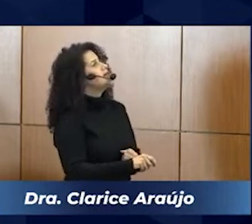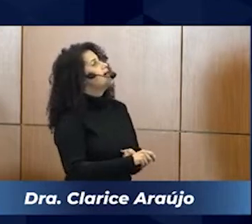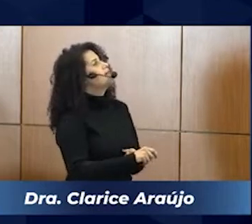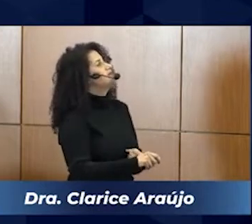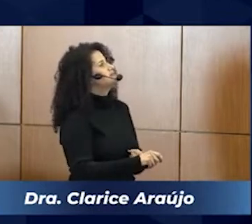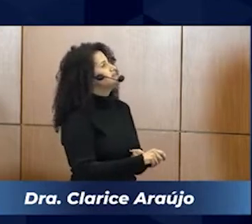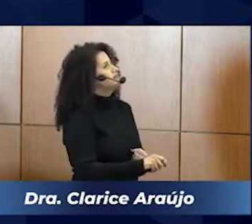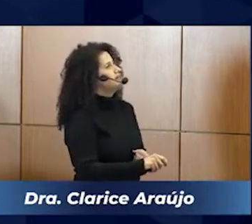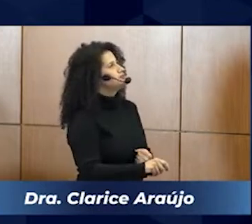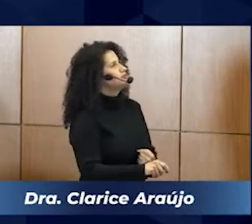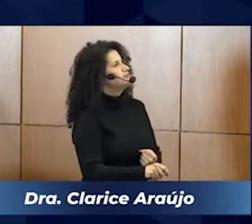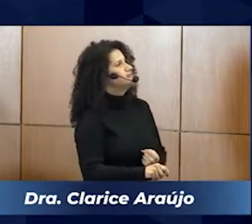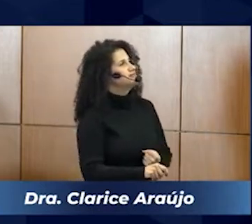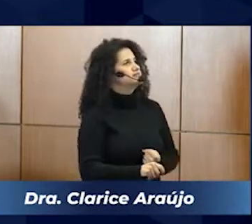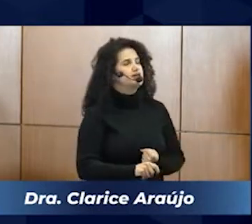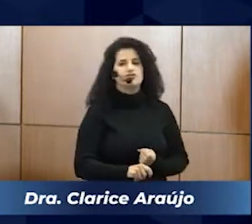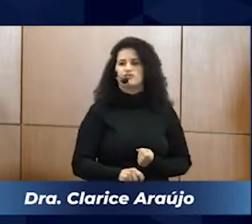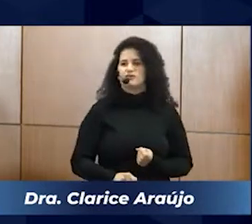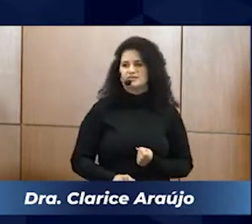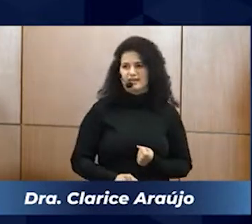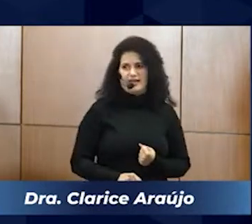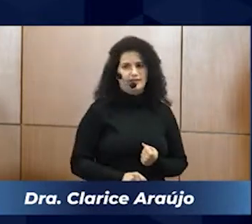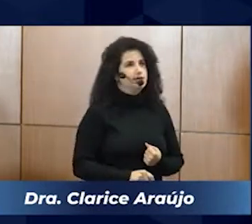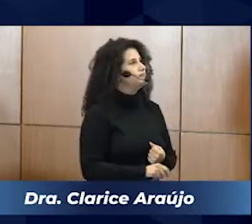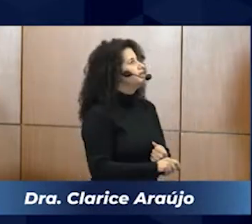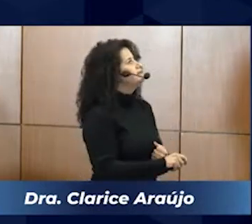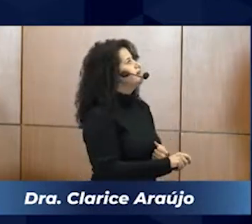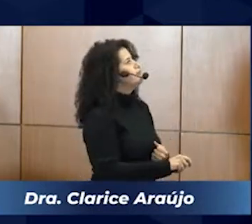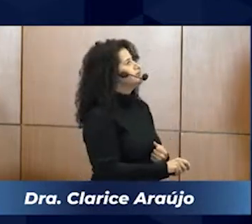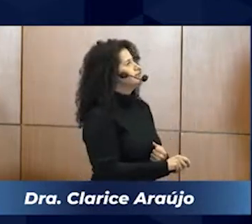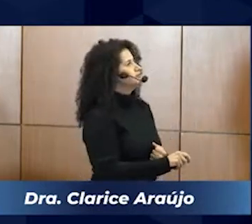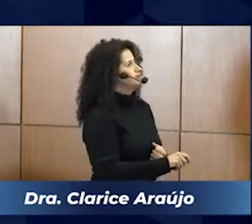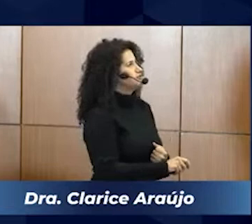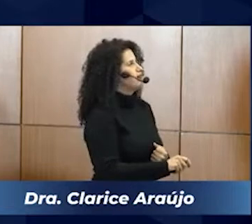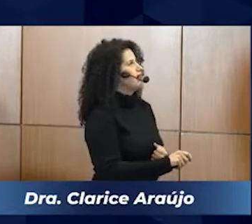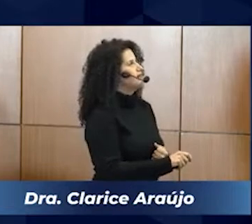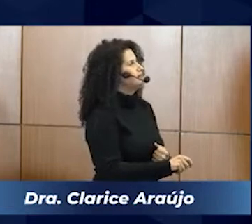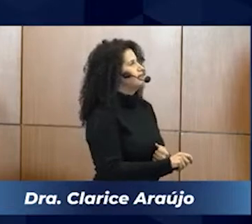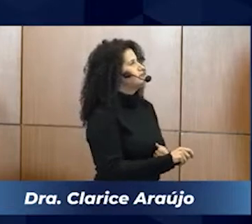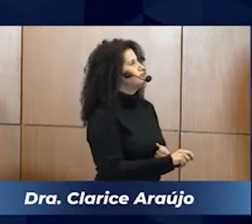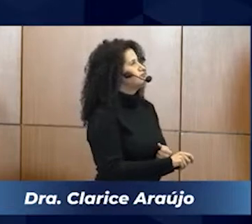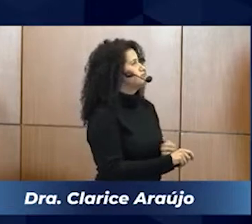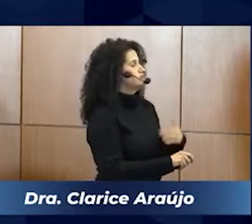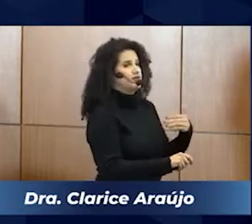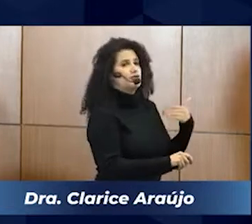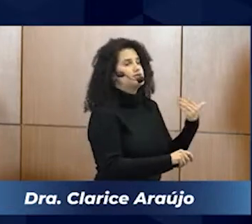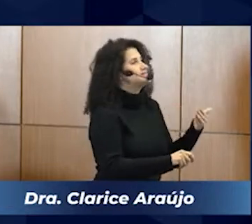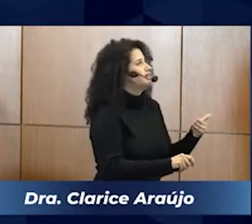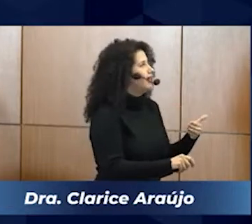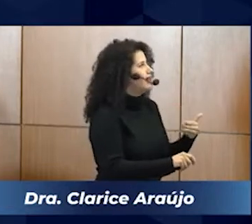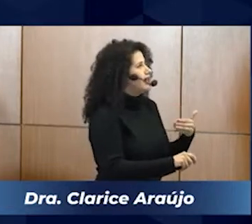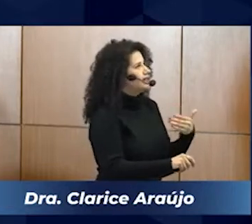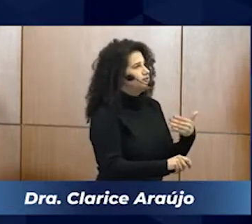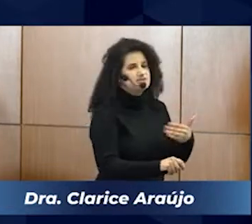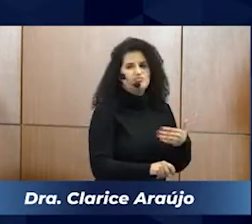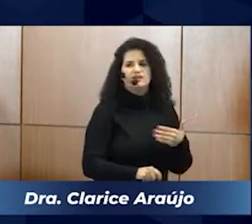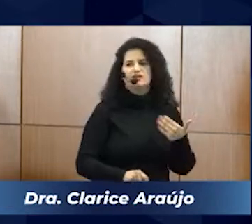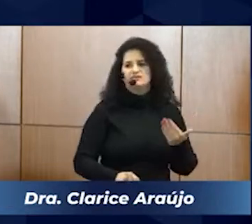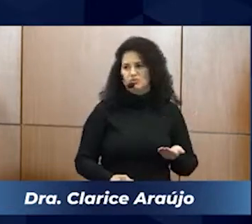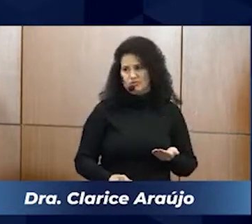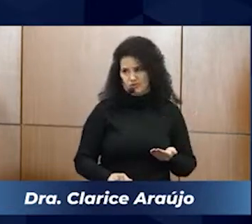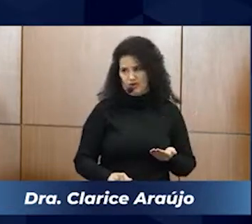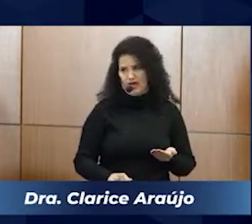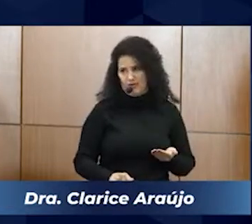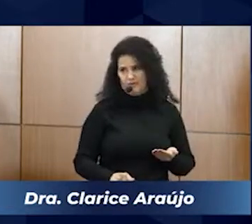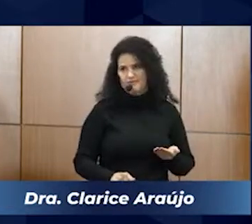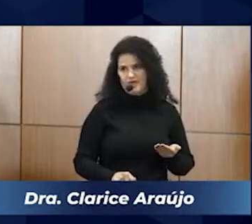disse, pesquisar sobre a evidência científica externa. Não podemos deixar, né, de desvalorizar a nossa